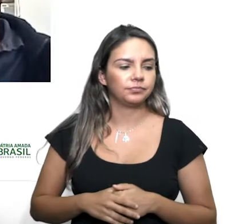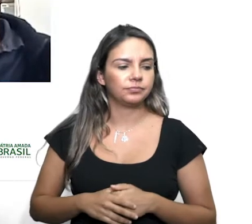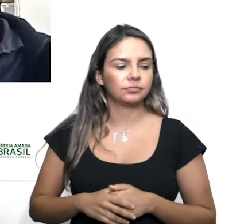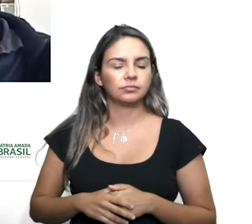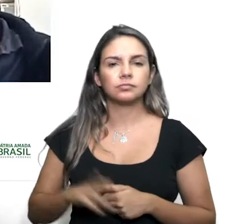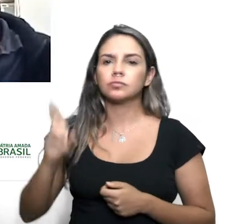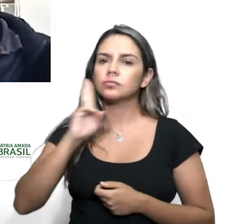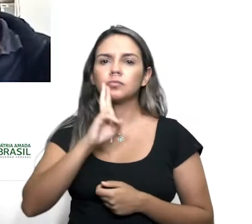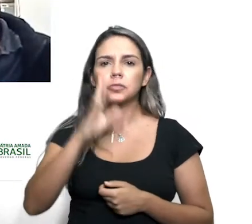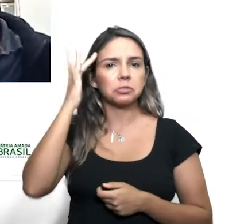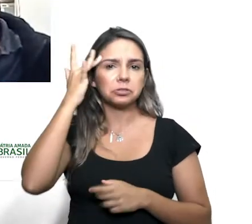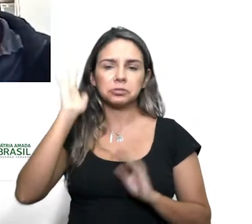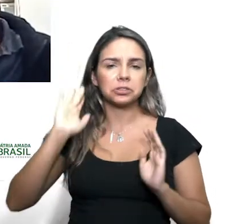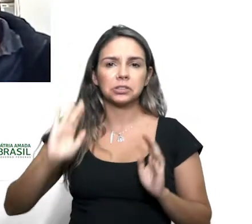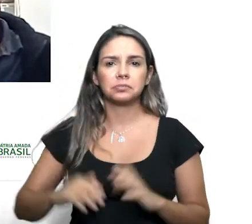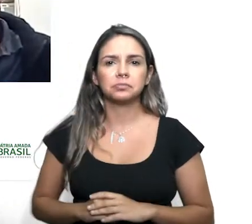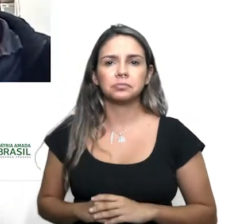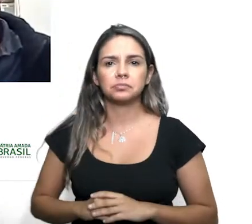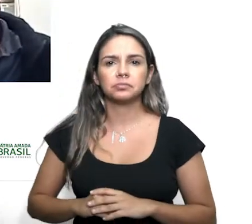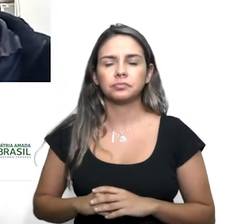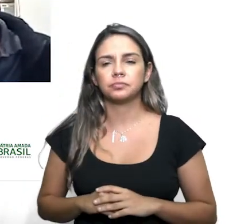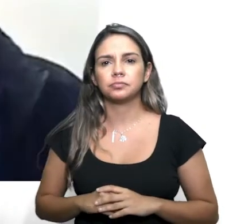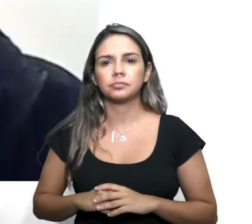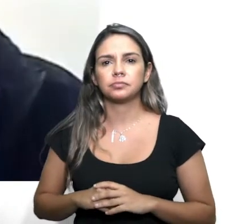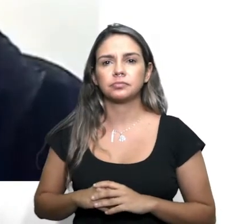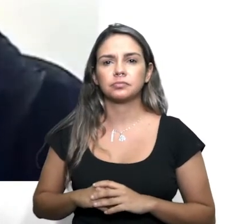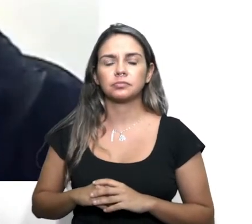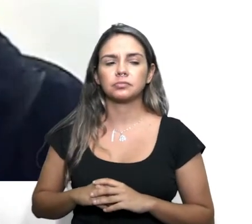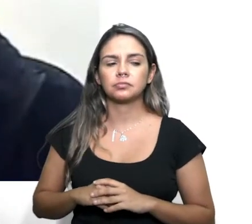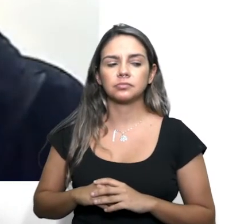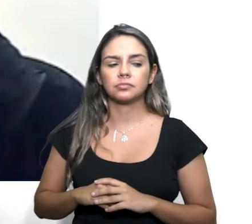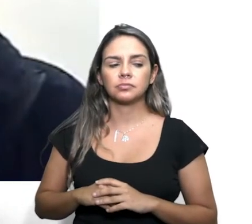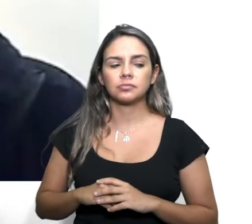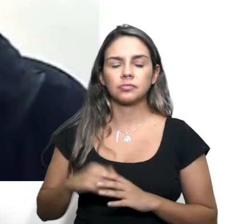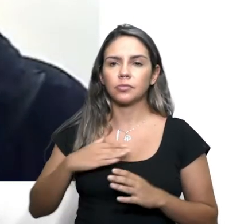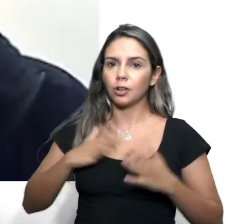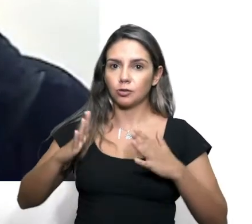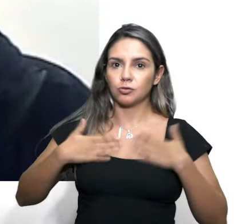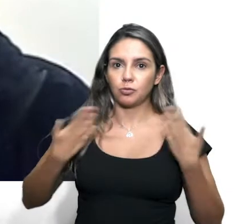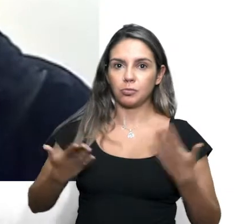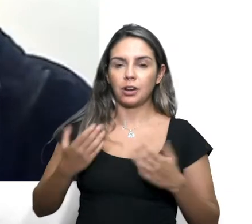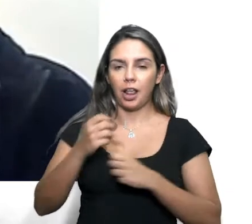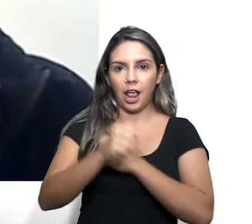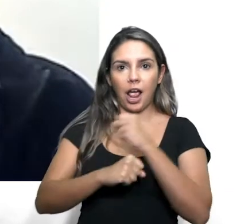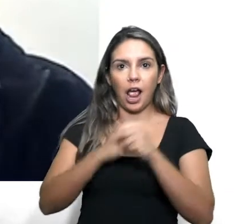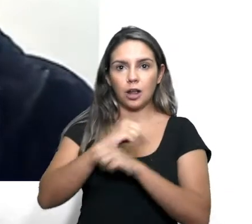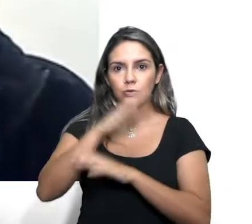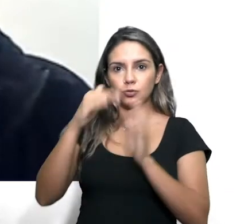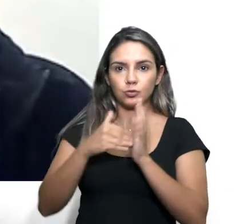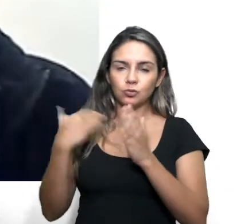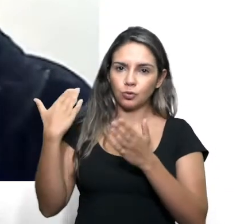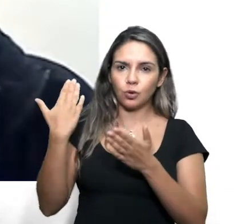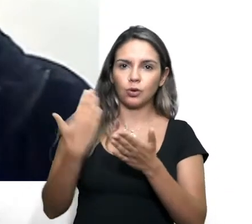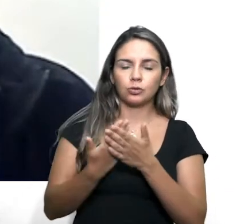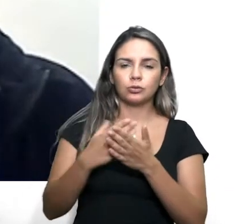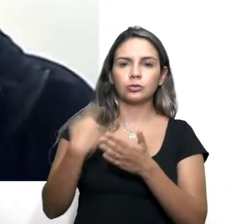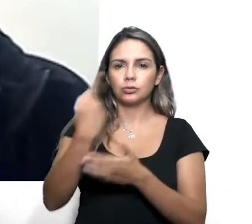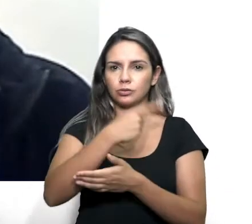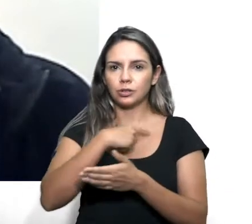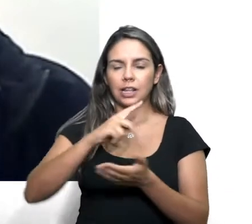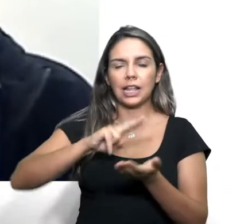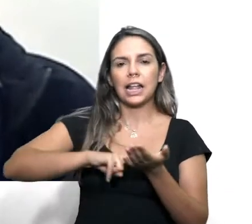Talvez, para mim, uma grande surpresa destes anos todos tem sido realmente a forma como os livros vão sendo traduzidos em diferentes